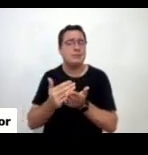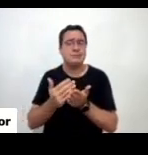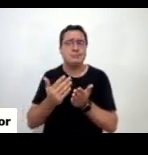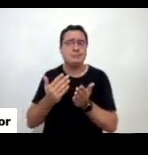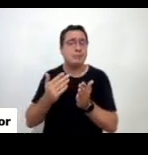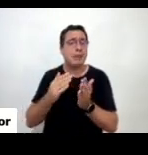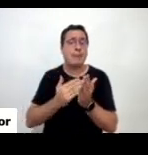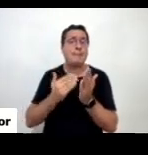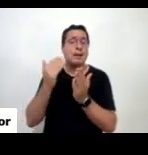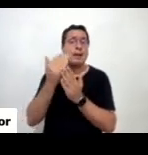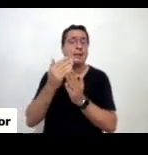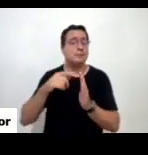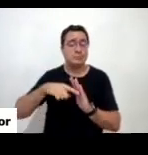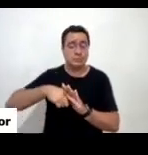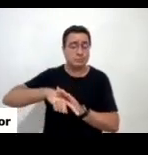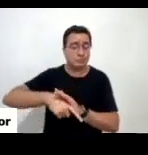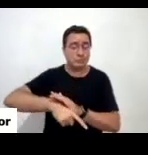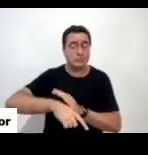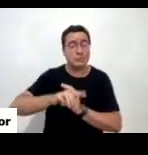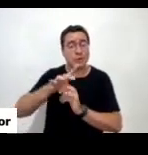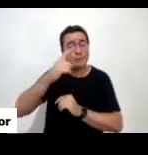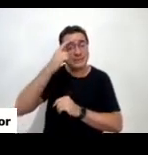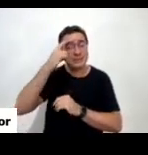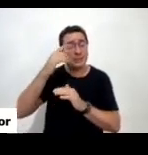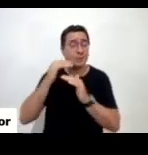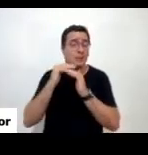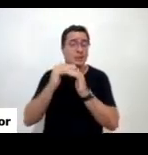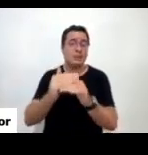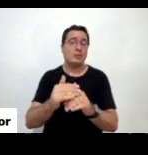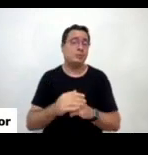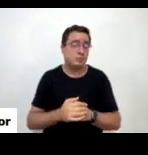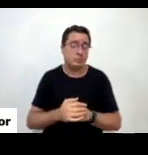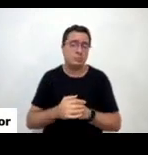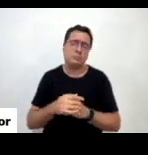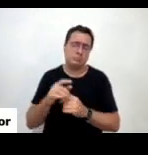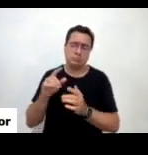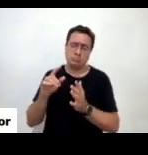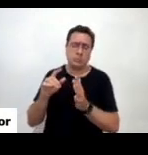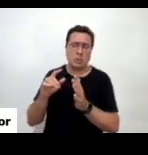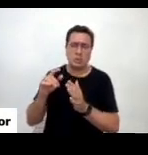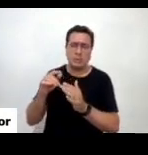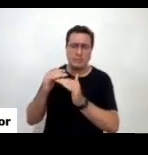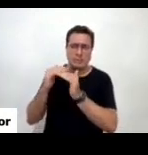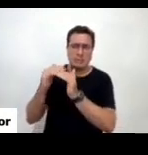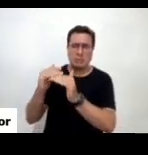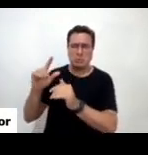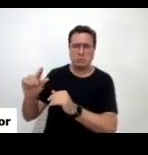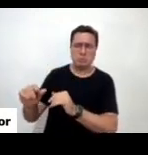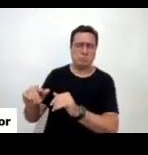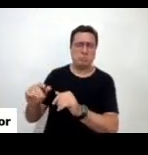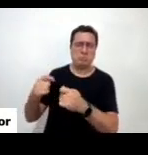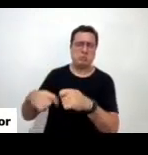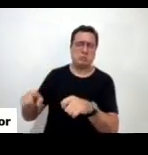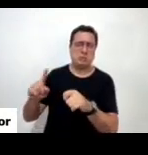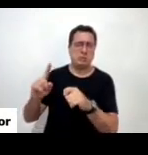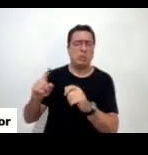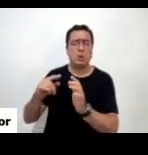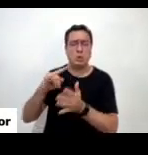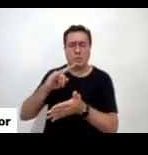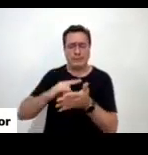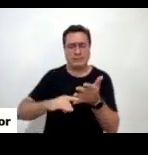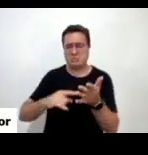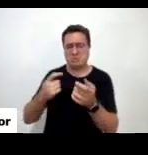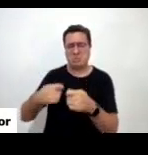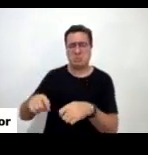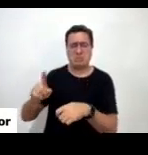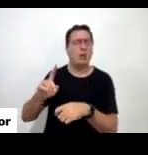fundo do que simplesmente pensarmos em padrões. Não diminuindo qualquer coisa, não diminuindo uma documentação nunca,